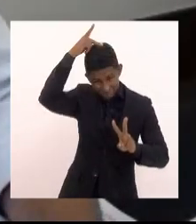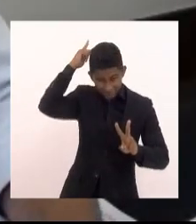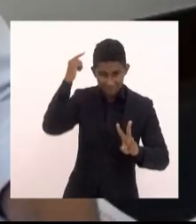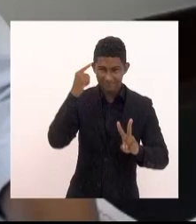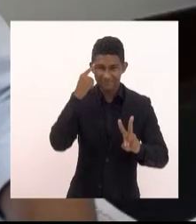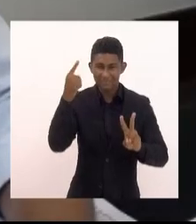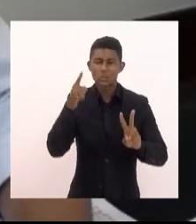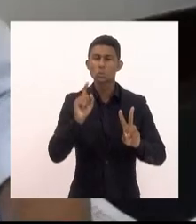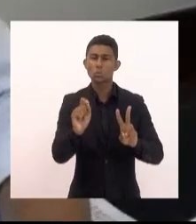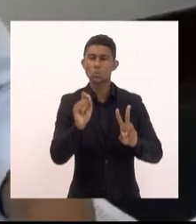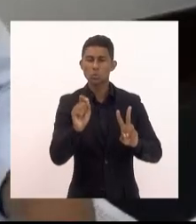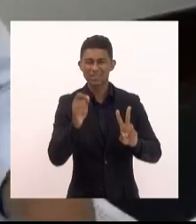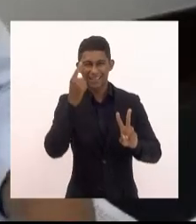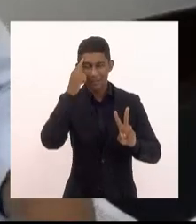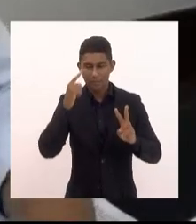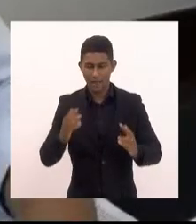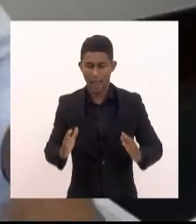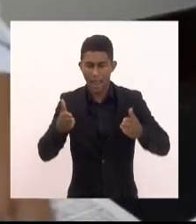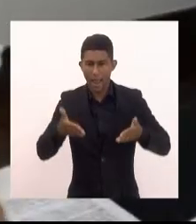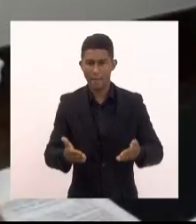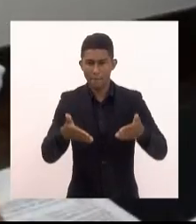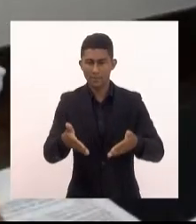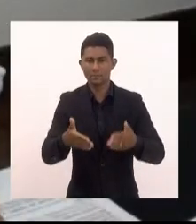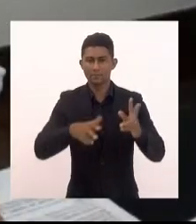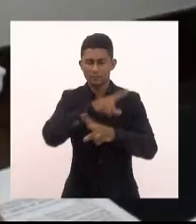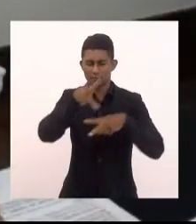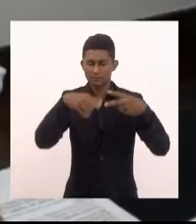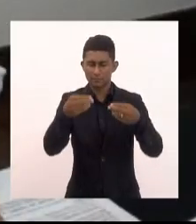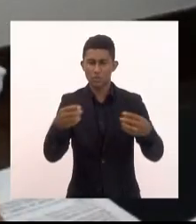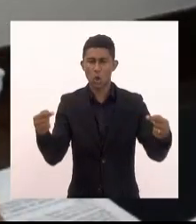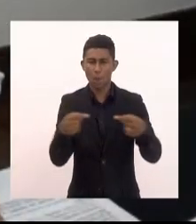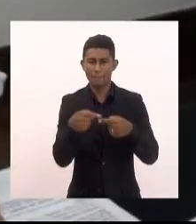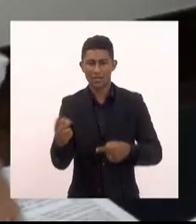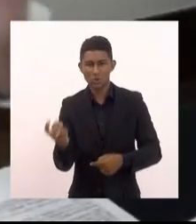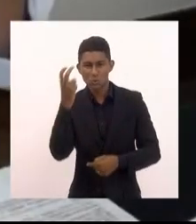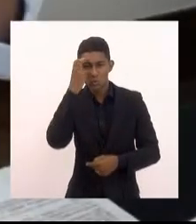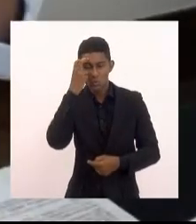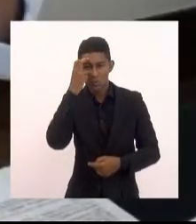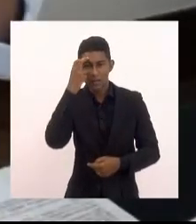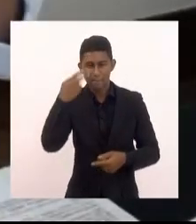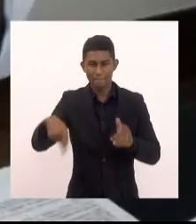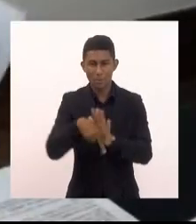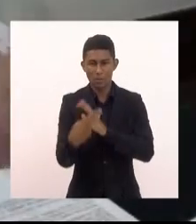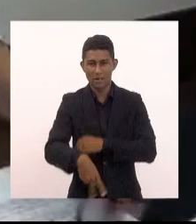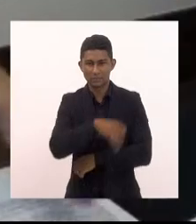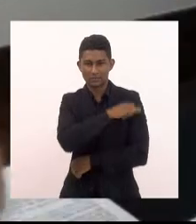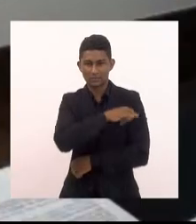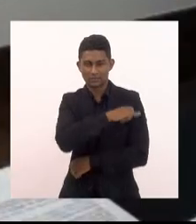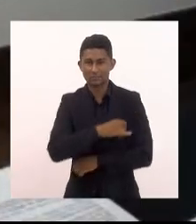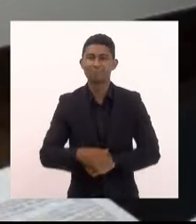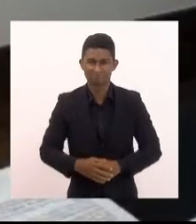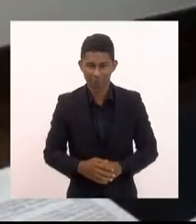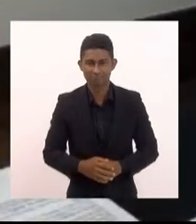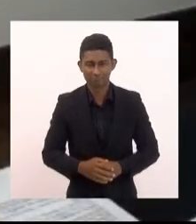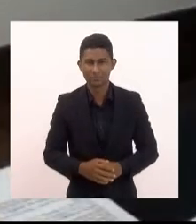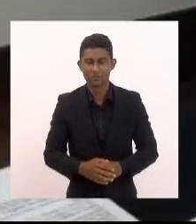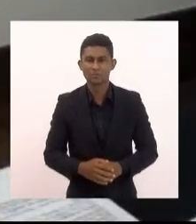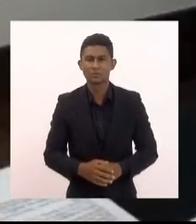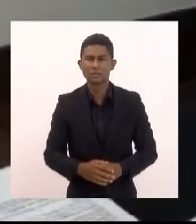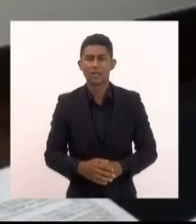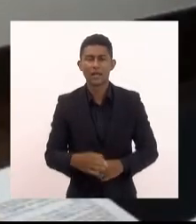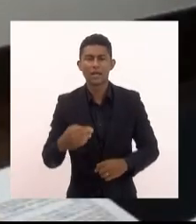declara os presentes de Iemanjá como patrimônio cultural e material do Estado do Rio de Janeiro. Eu quero